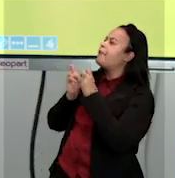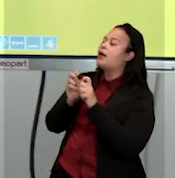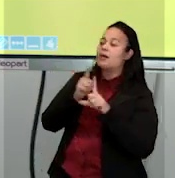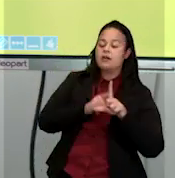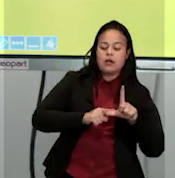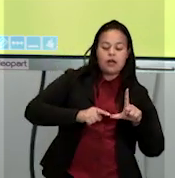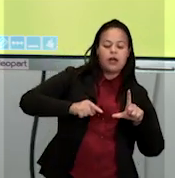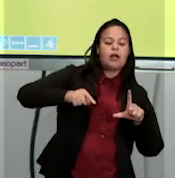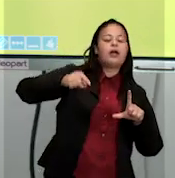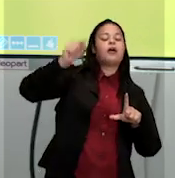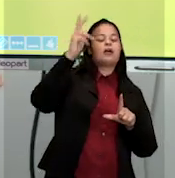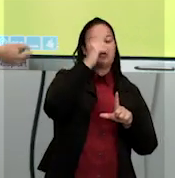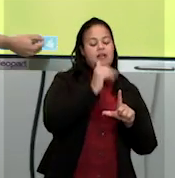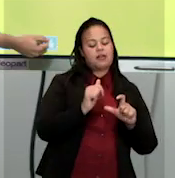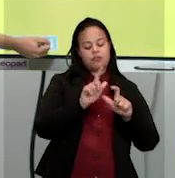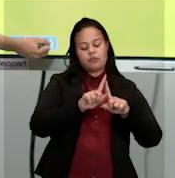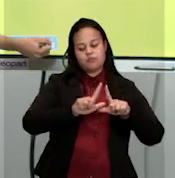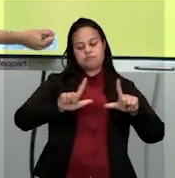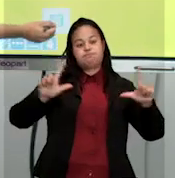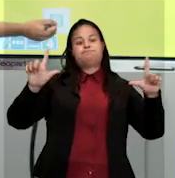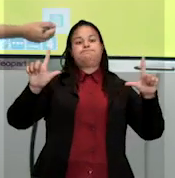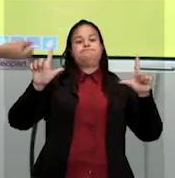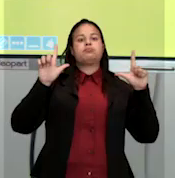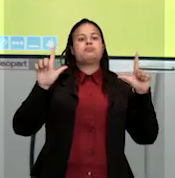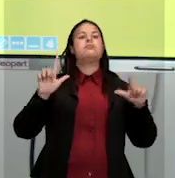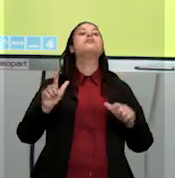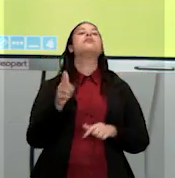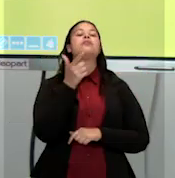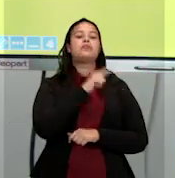escala gráfica, né, ampliando aqui a sua escala.